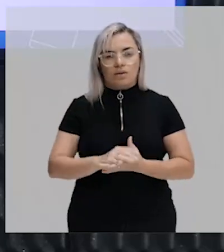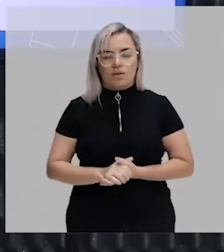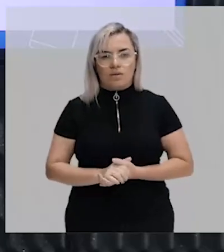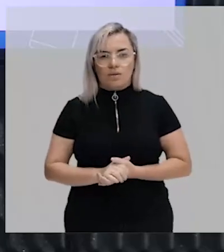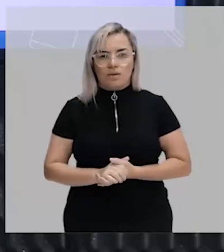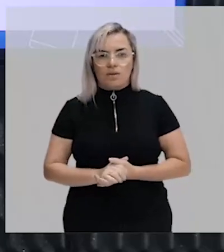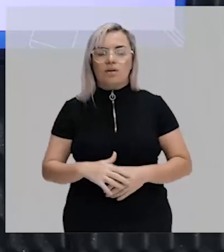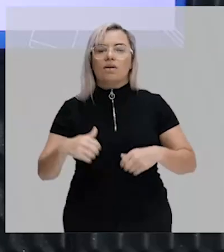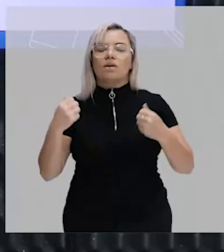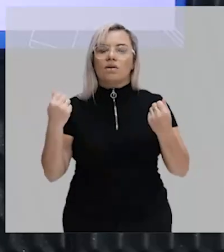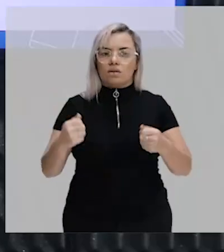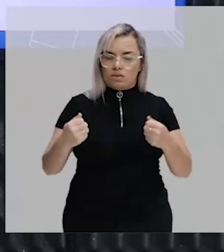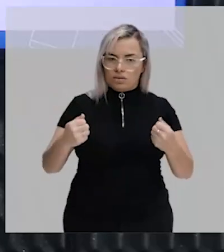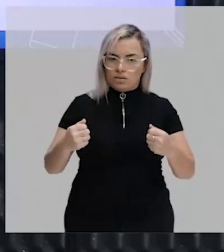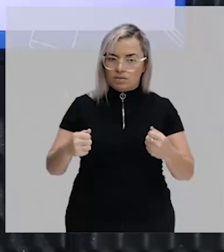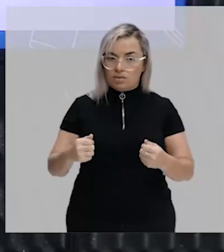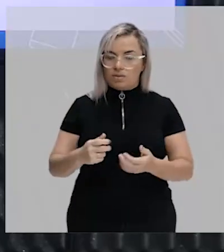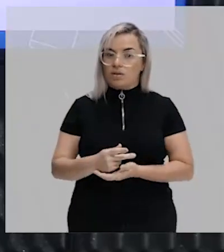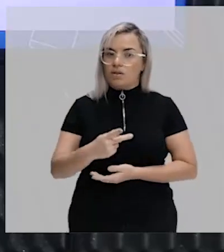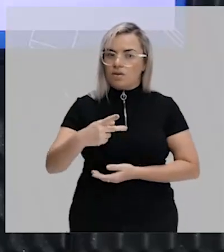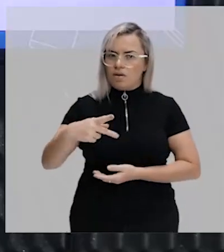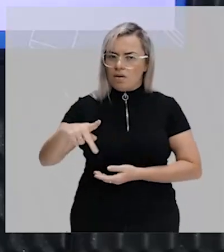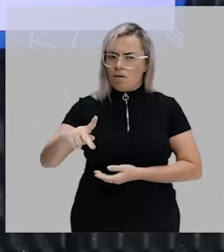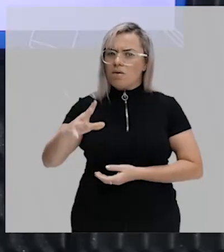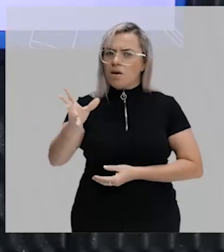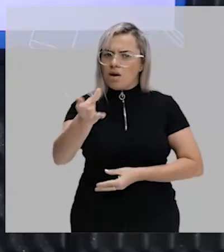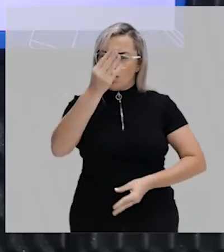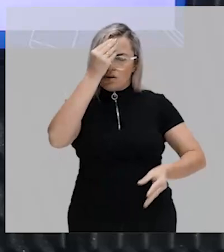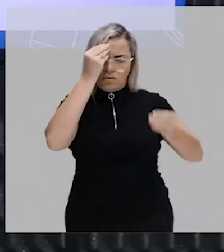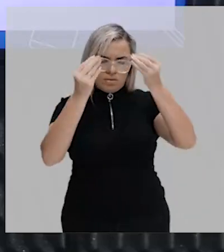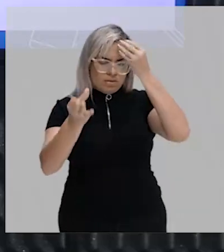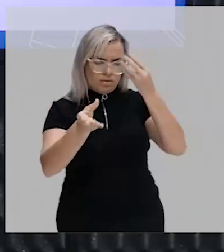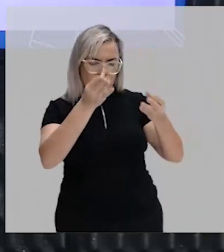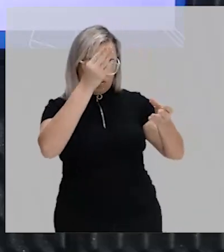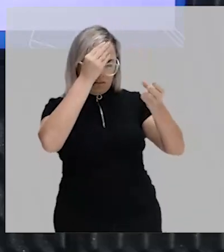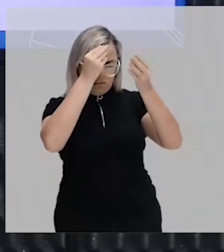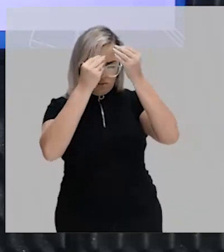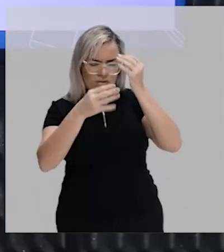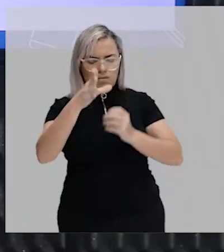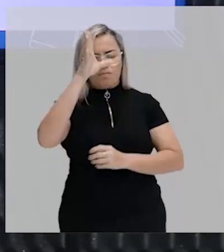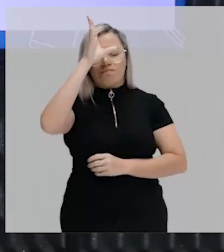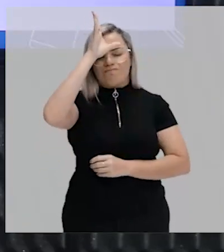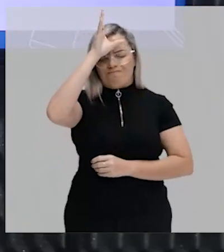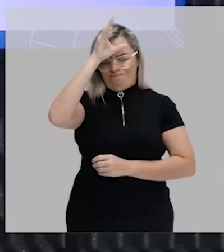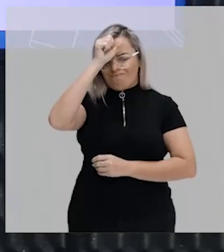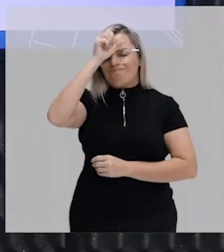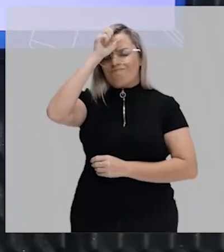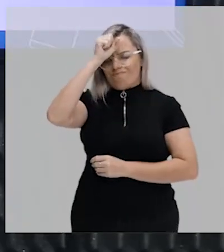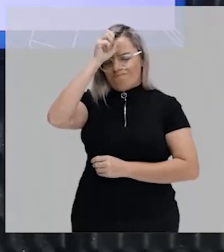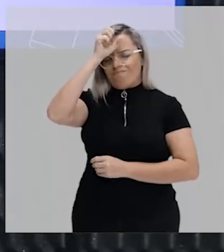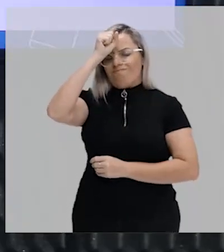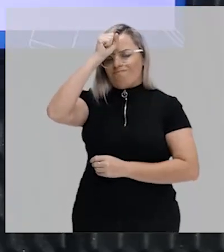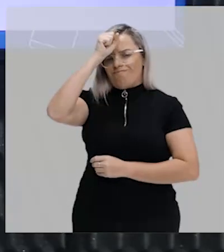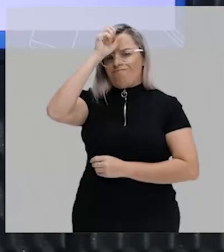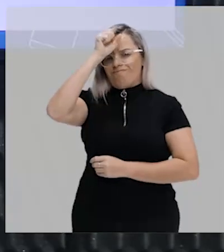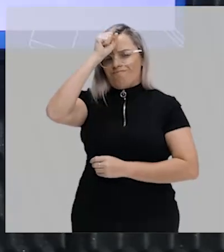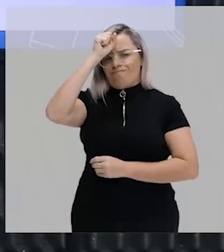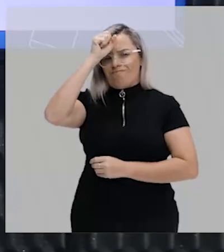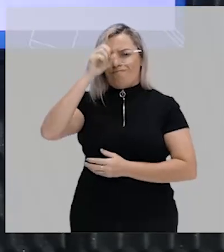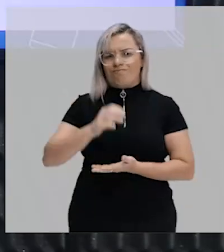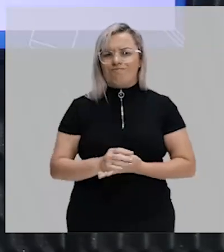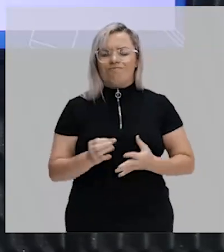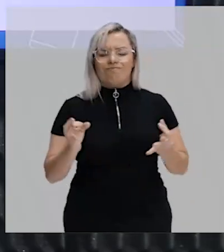a necessidade de que você memorize, de que você decore mesmo para valer